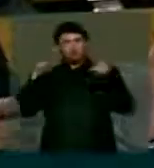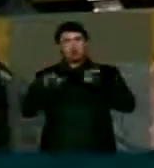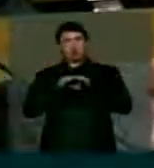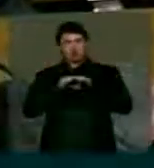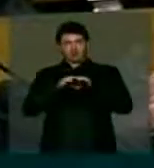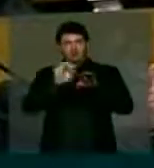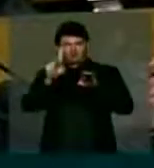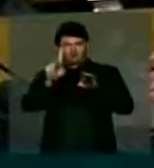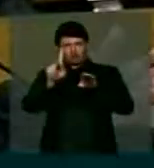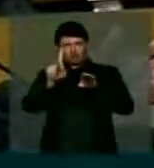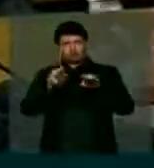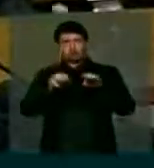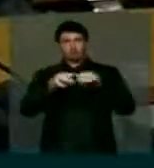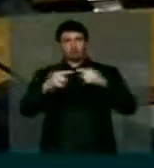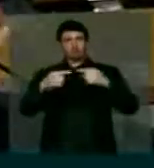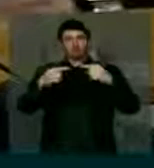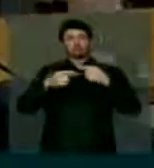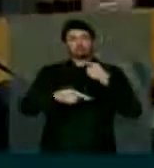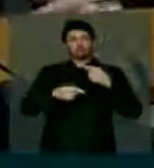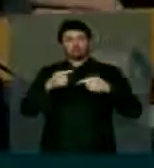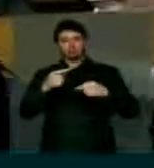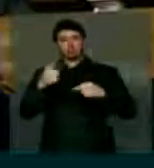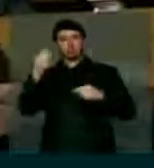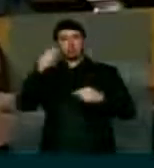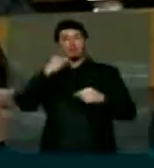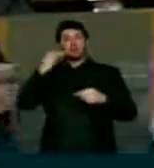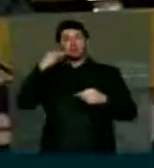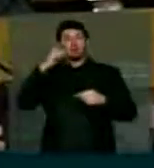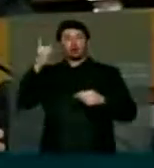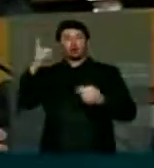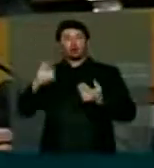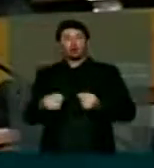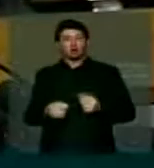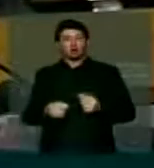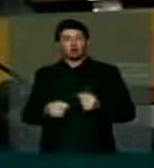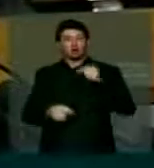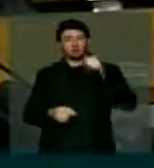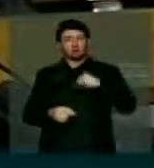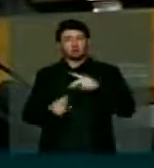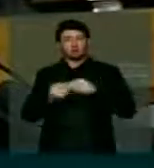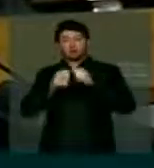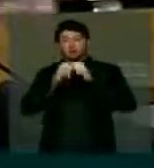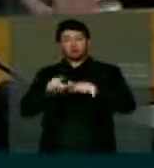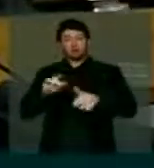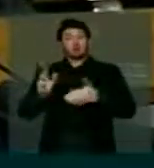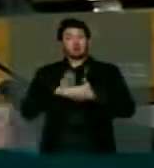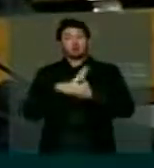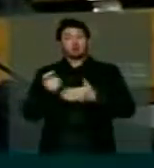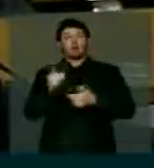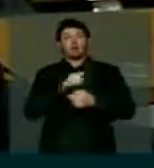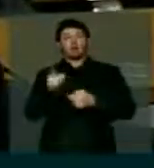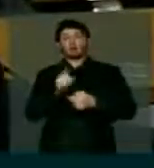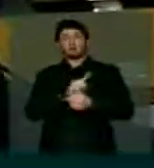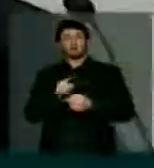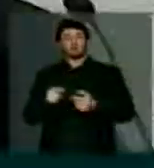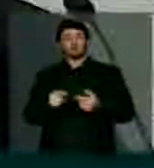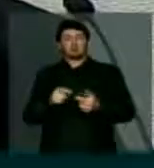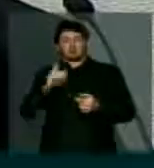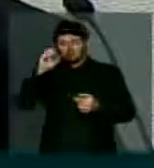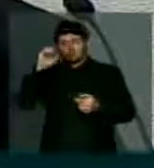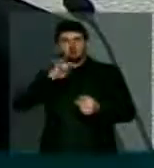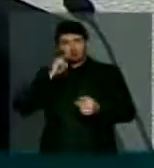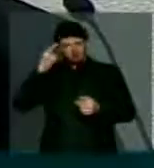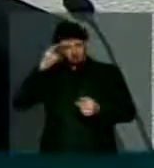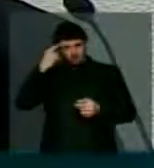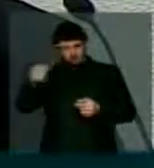empatou? Provocou um impasse. Está colocando milhões e milhões de dólares, esse impasse vai dar prejuízo para alguém. Não foi pensado nisso? Foi,